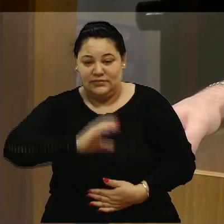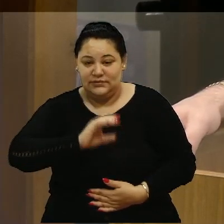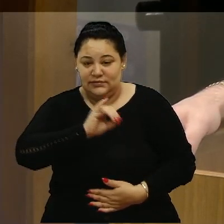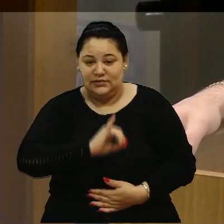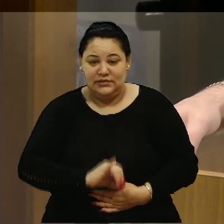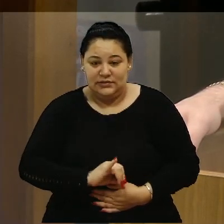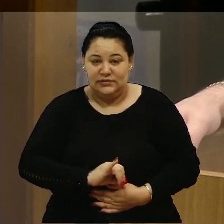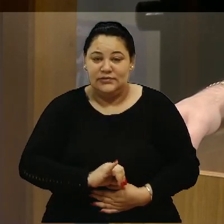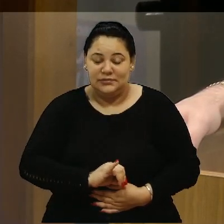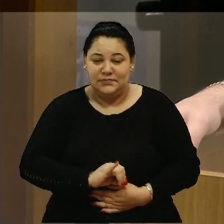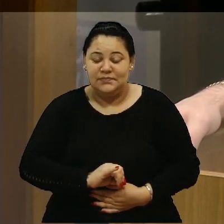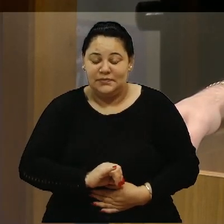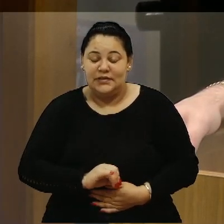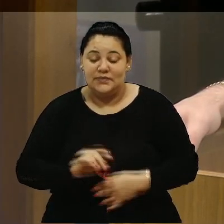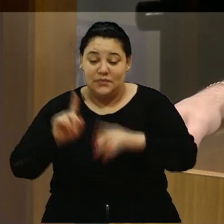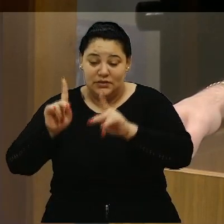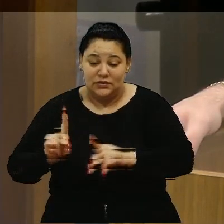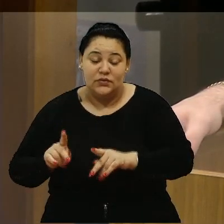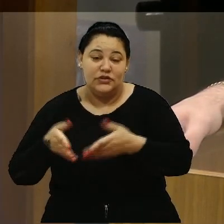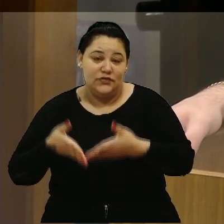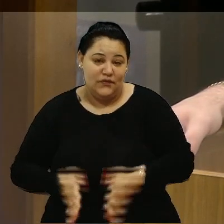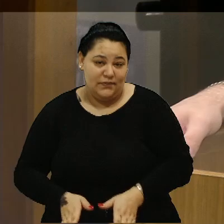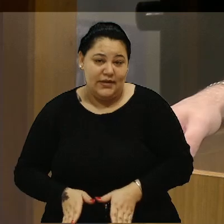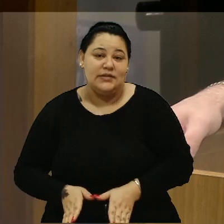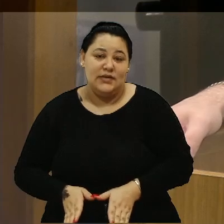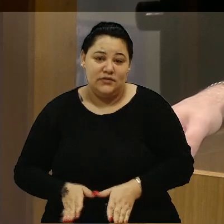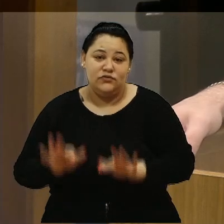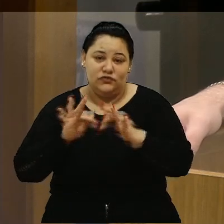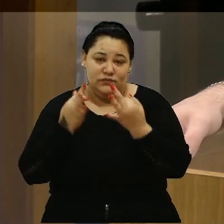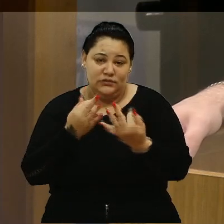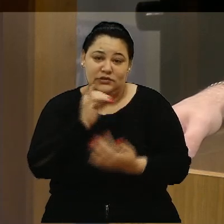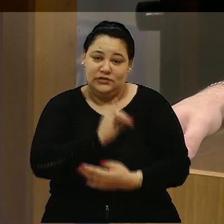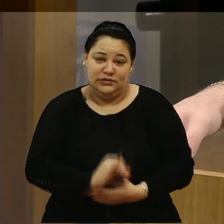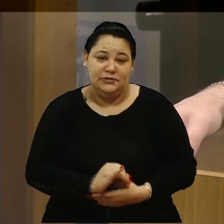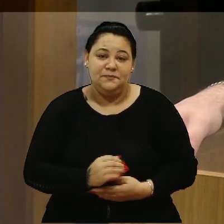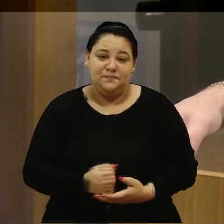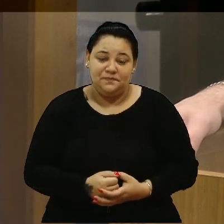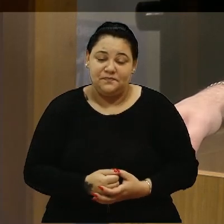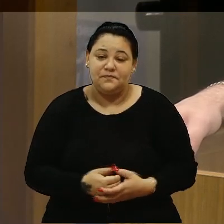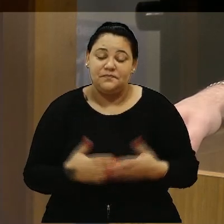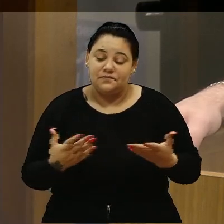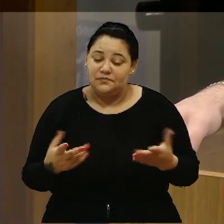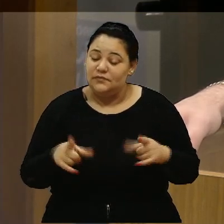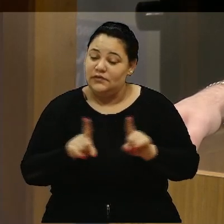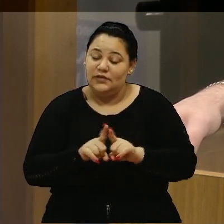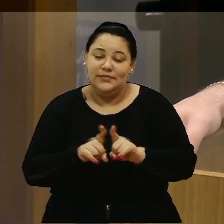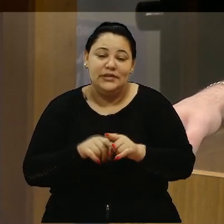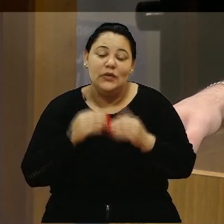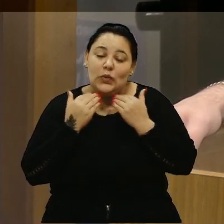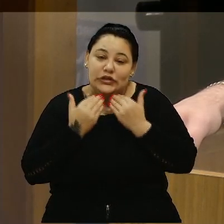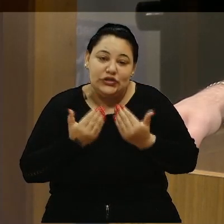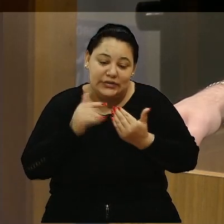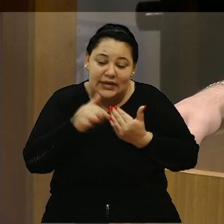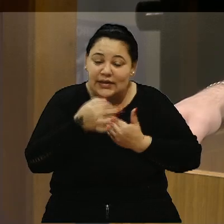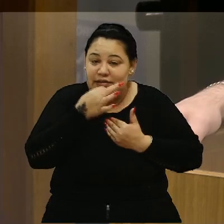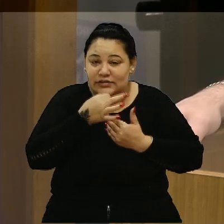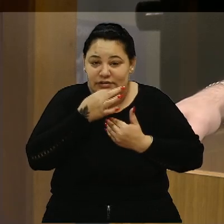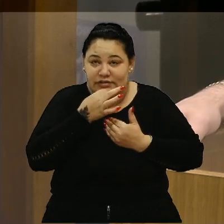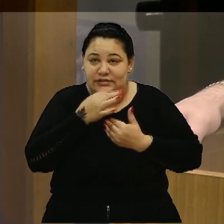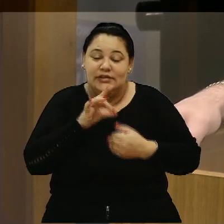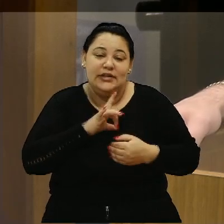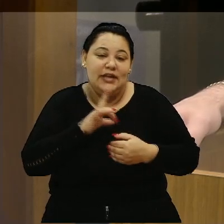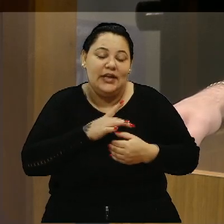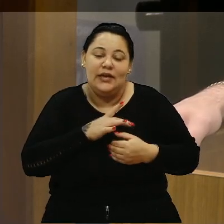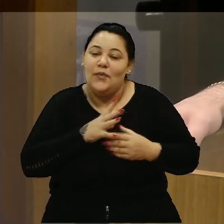os descendentes de italiano. E aqui é inegável que Caxias do Sul, inegável, que tem um vasto